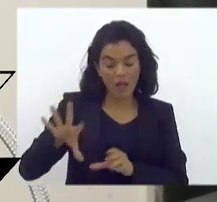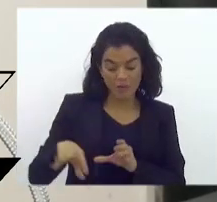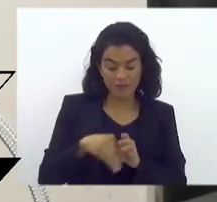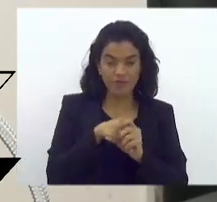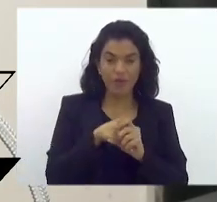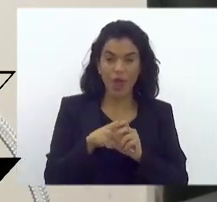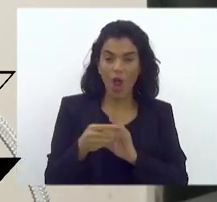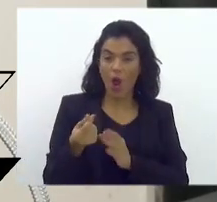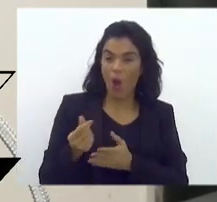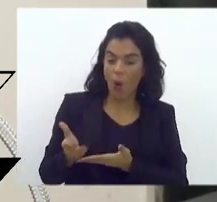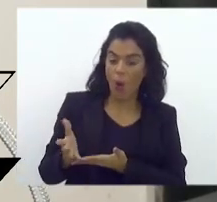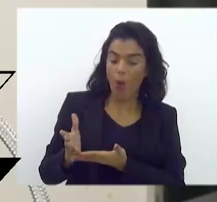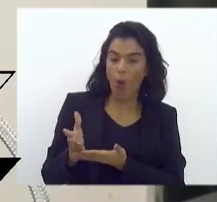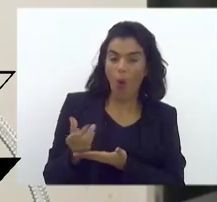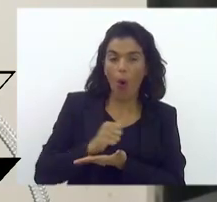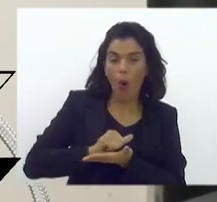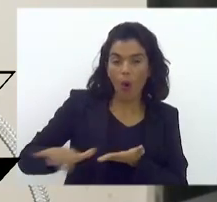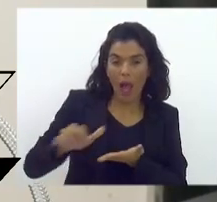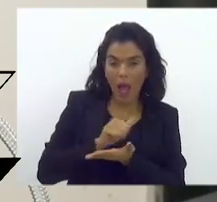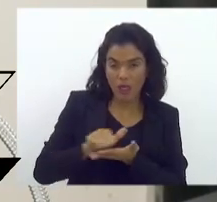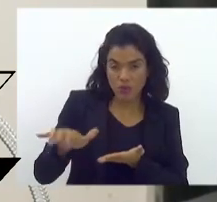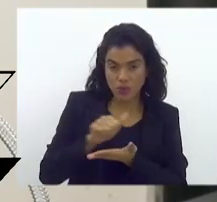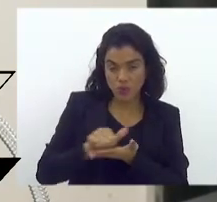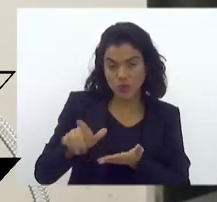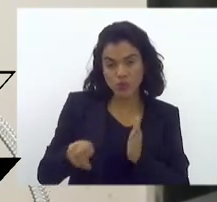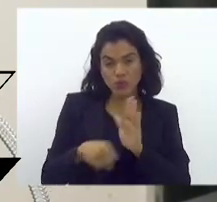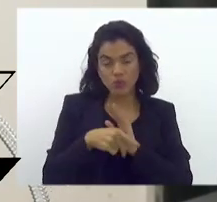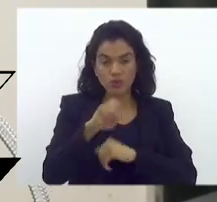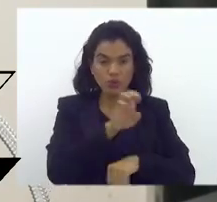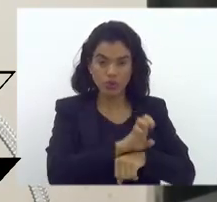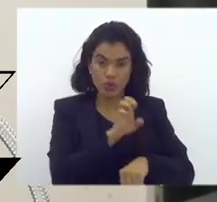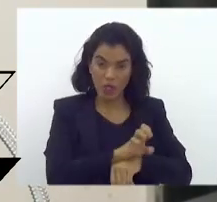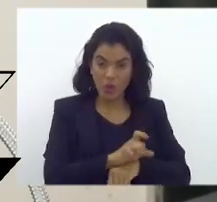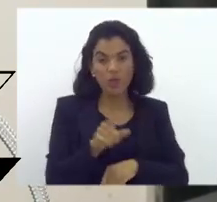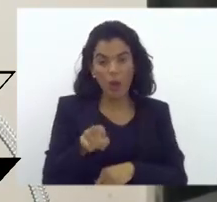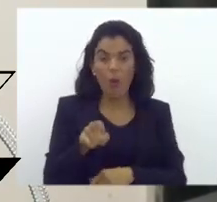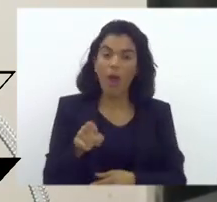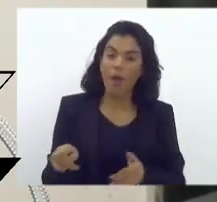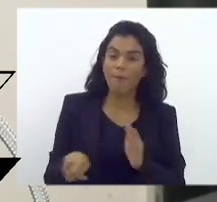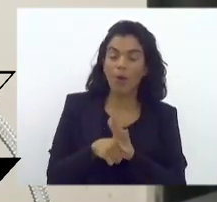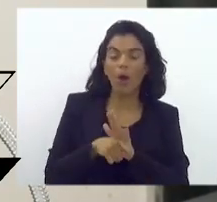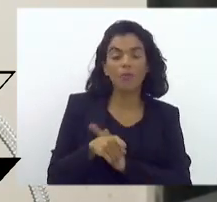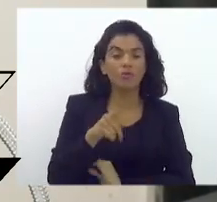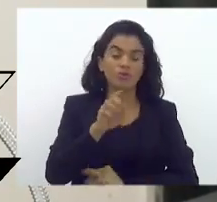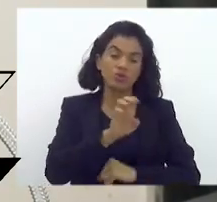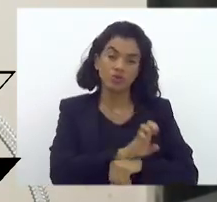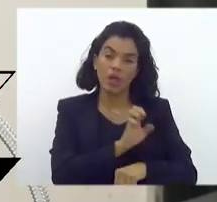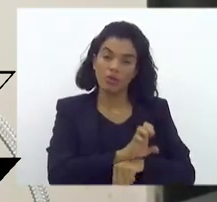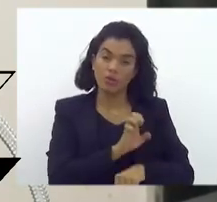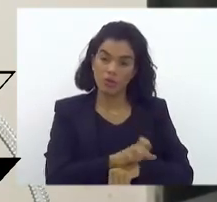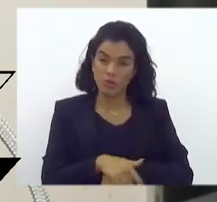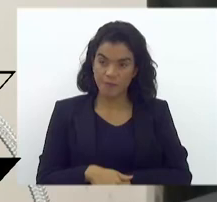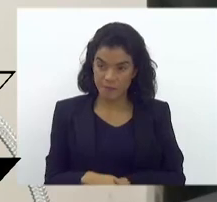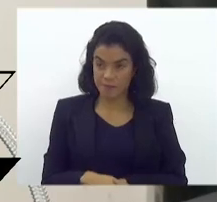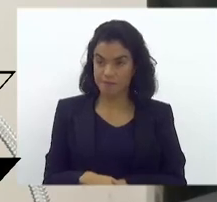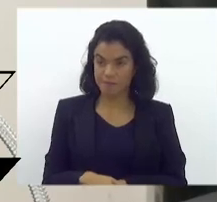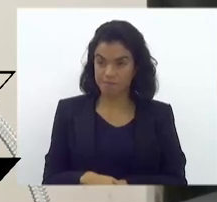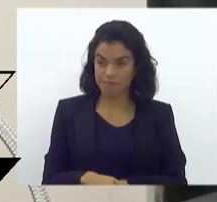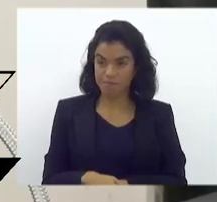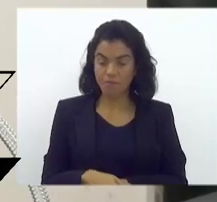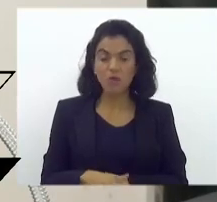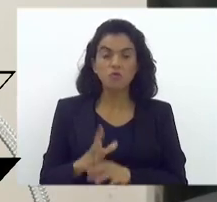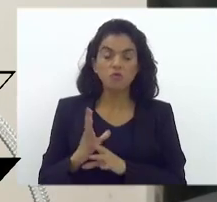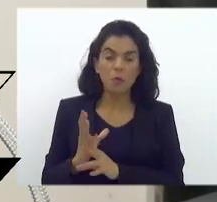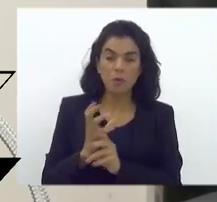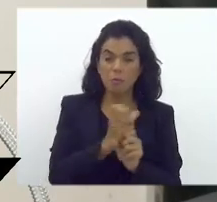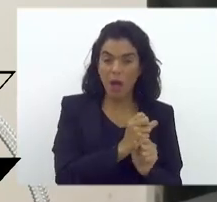ao orçamento do Estado, ele passa a ser receita orçamento estadual. E a gente só tem competência para legislar sobre orçamento estadual.